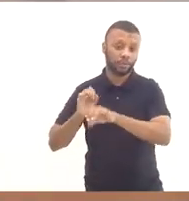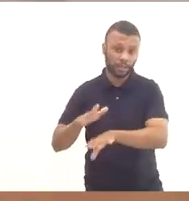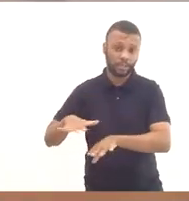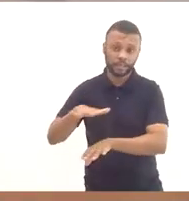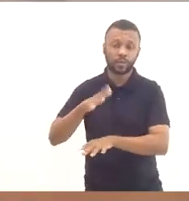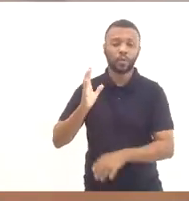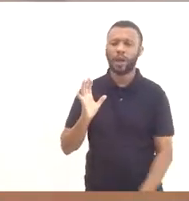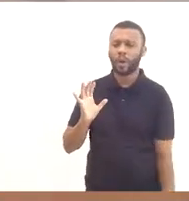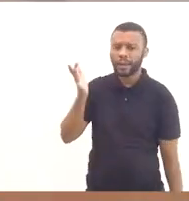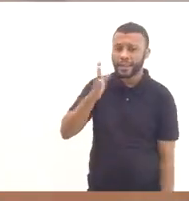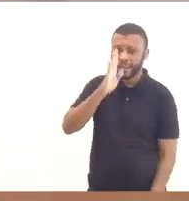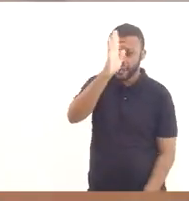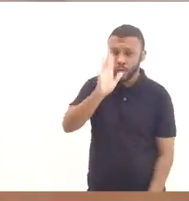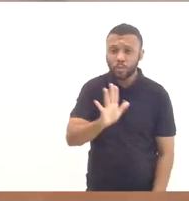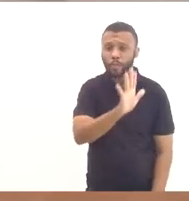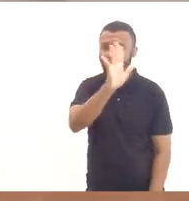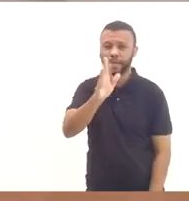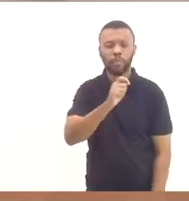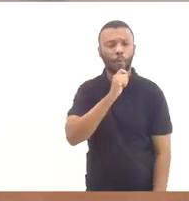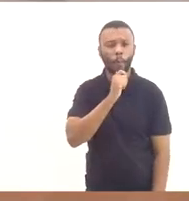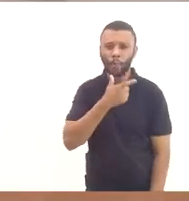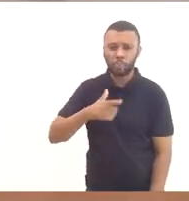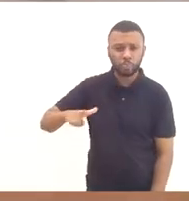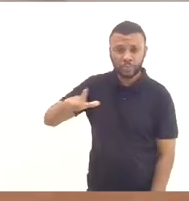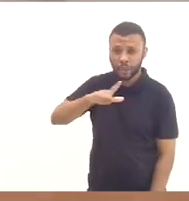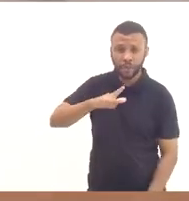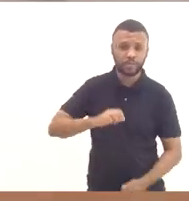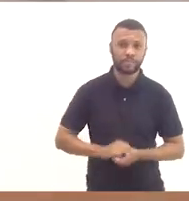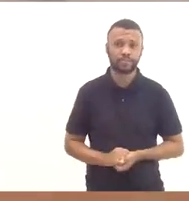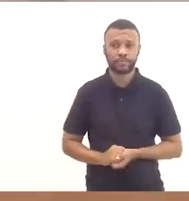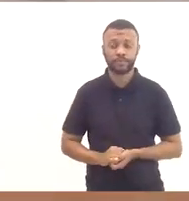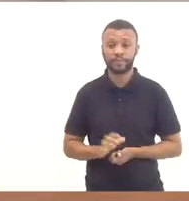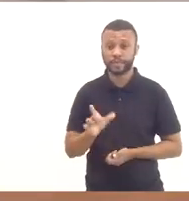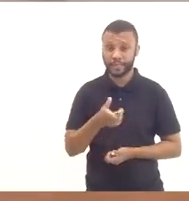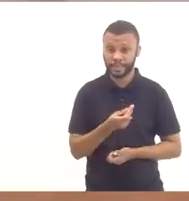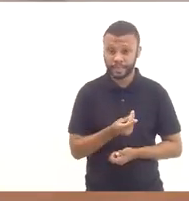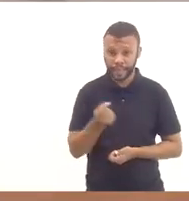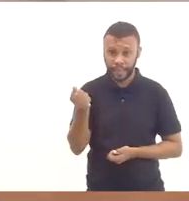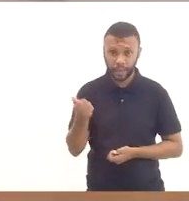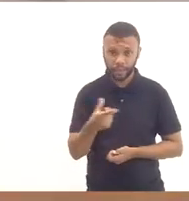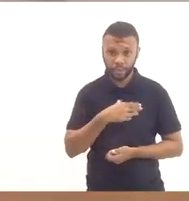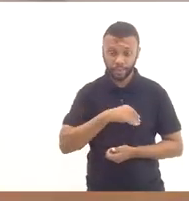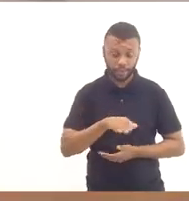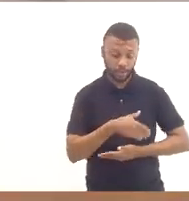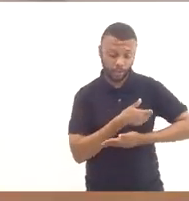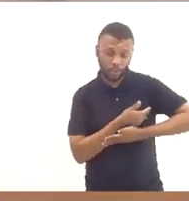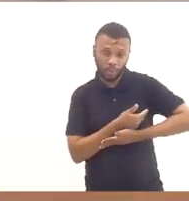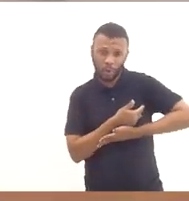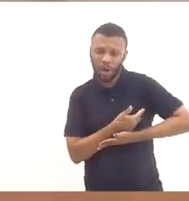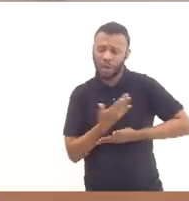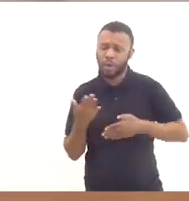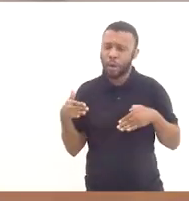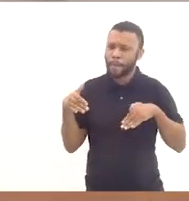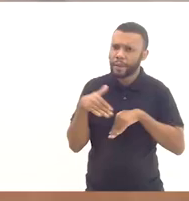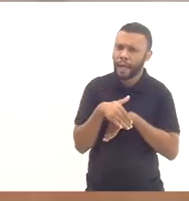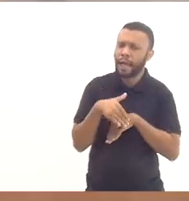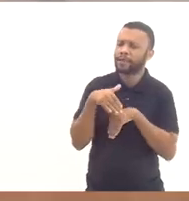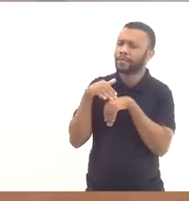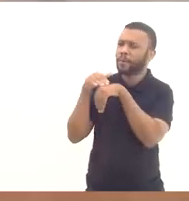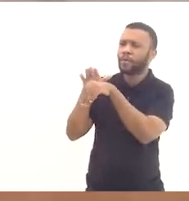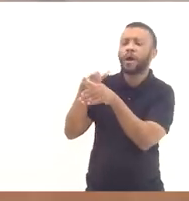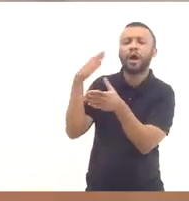acontece no Brasil você sai do seu filho no colo humilhada procura a justiça